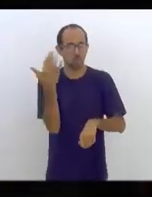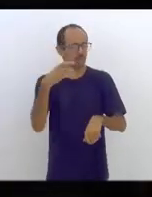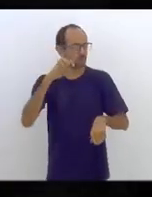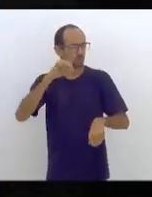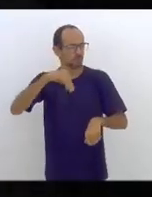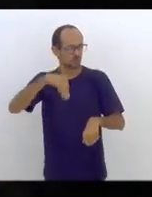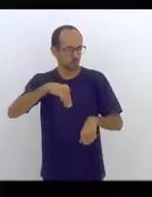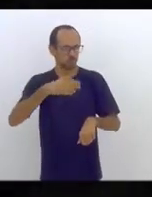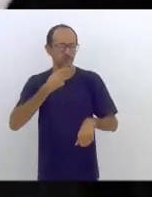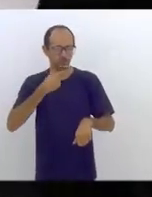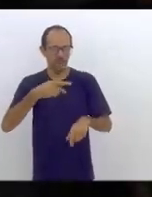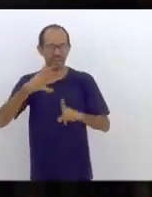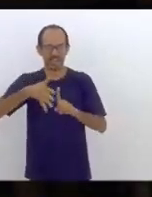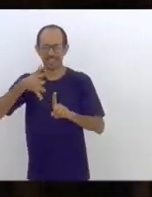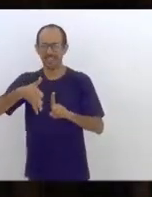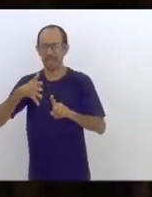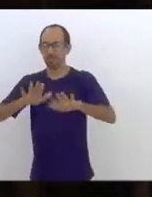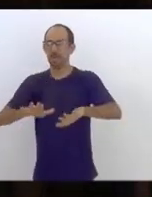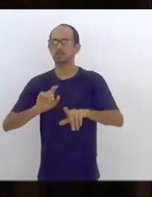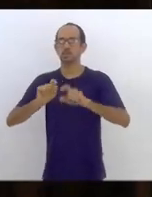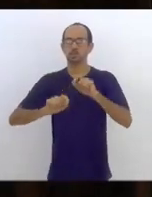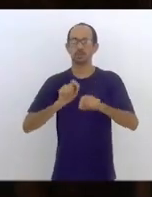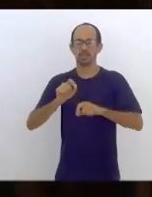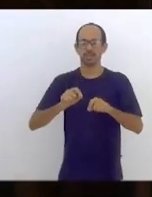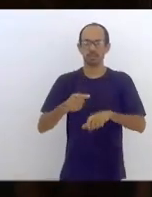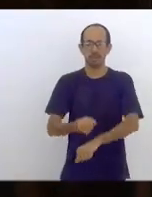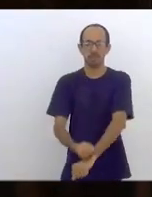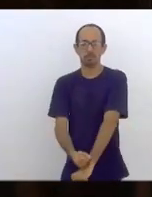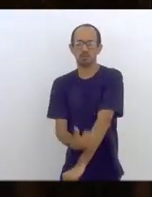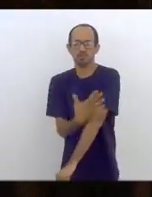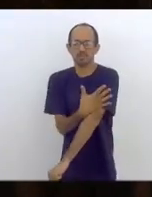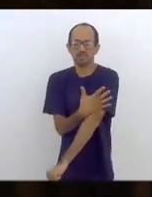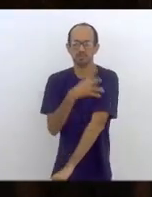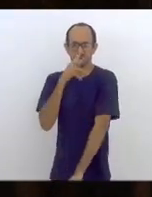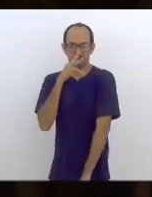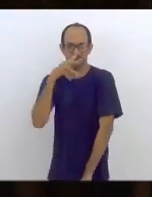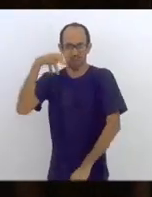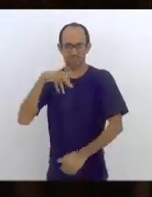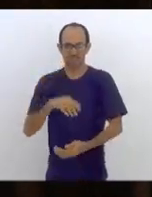falei, mas é porque a minha emoção é muito grande.